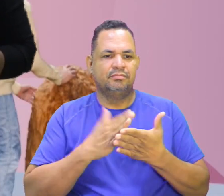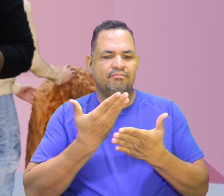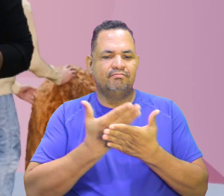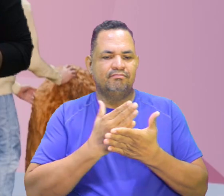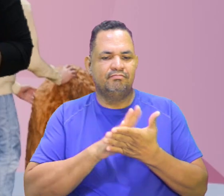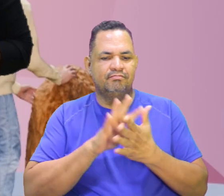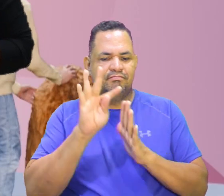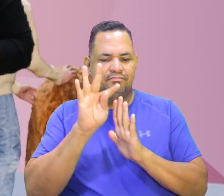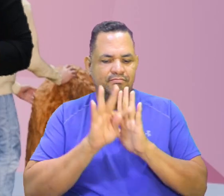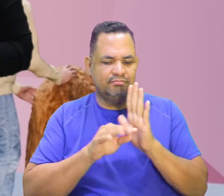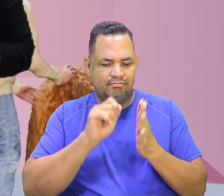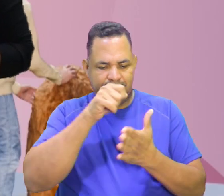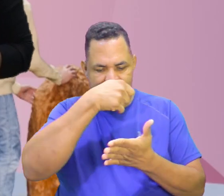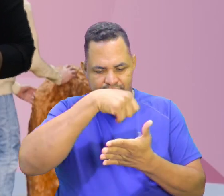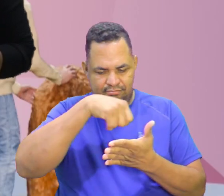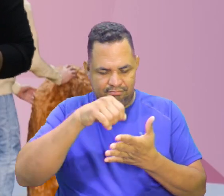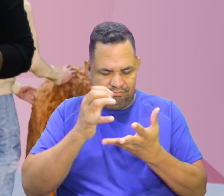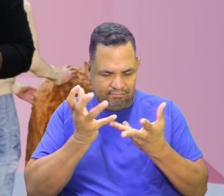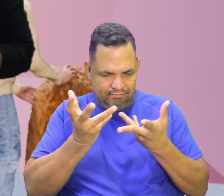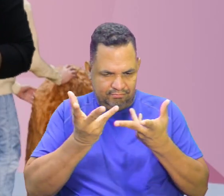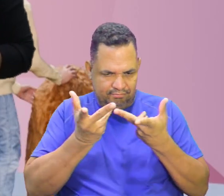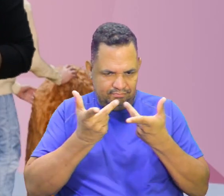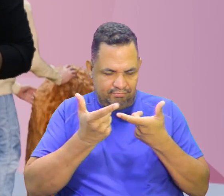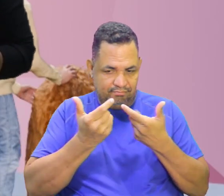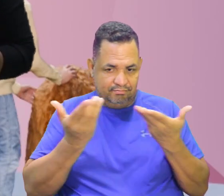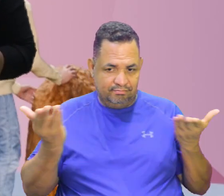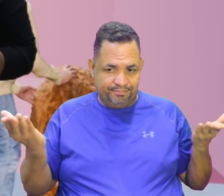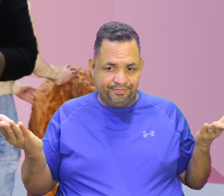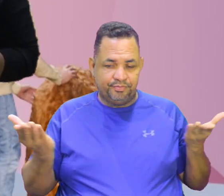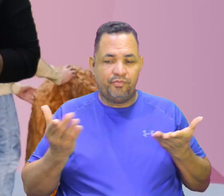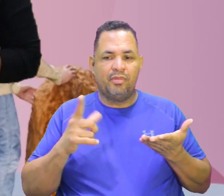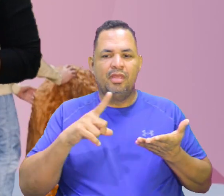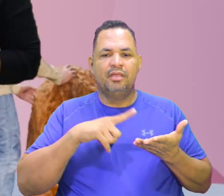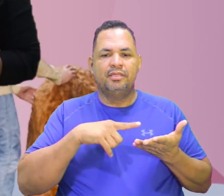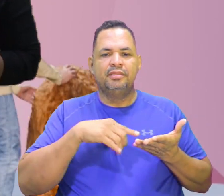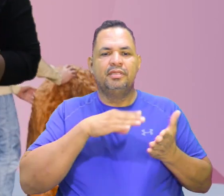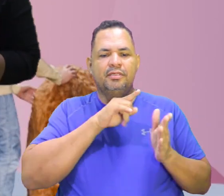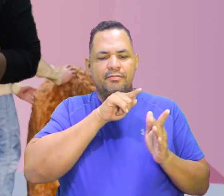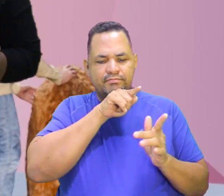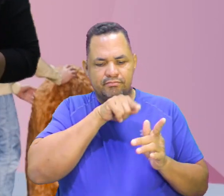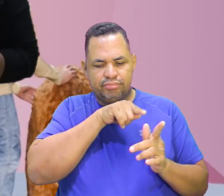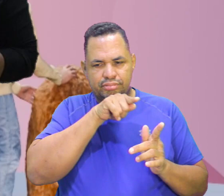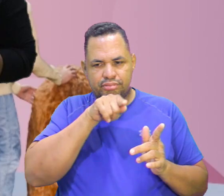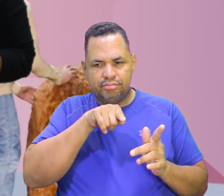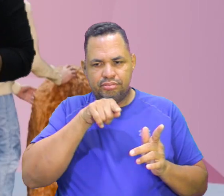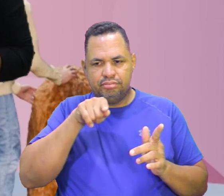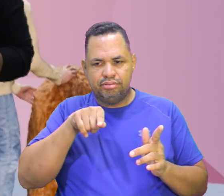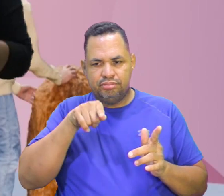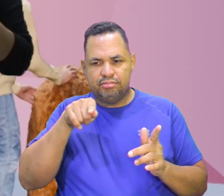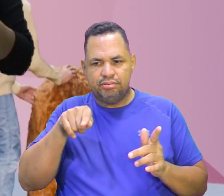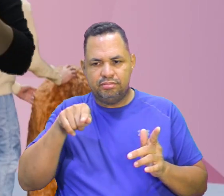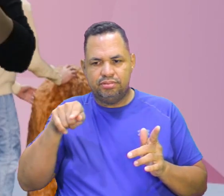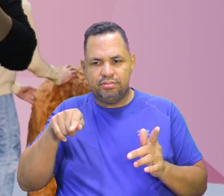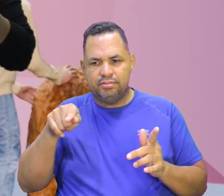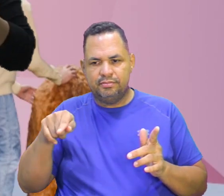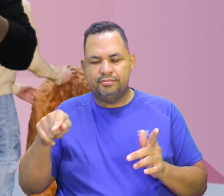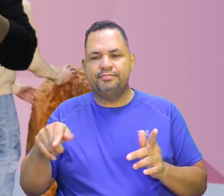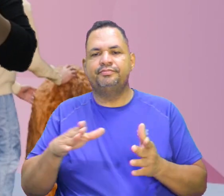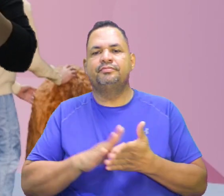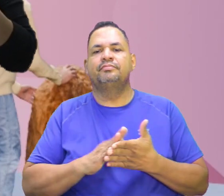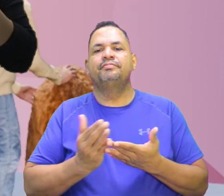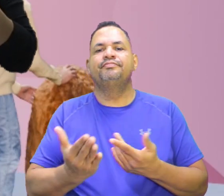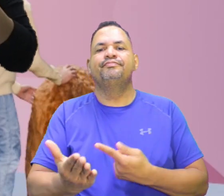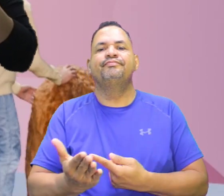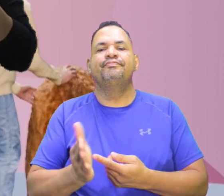texto? Produção? Maravilha. Então, há uma sequência, então? Sim, e até mesmo porque vai ajudá-los na